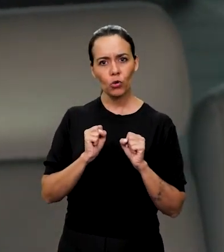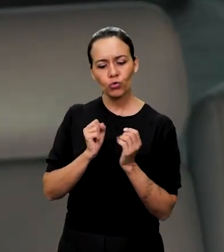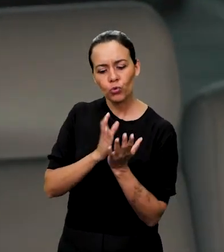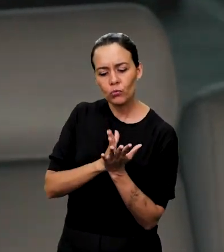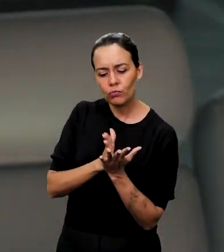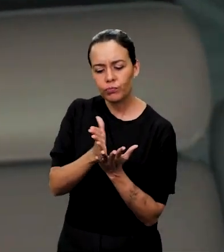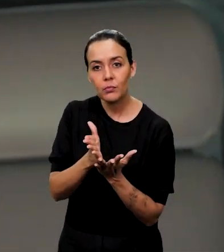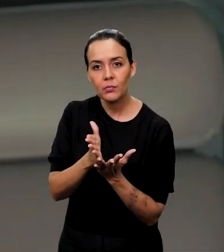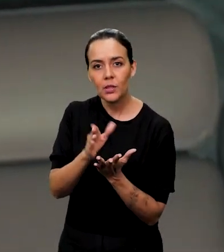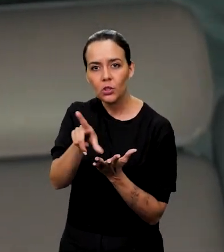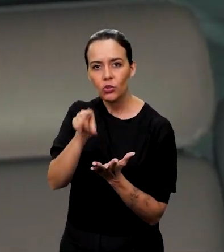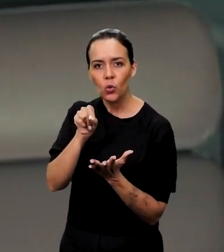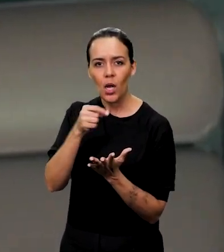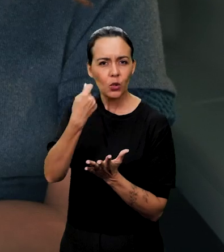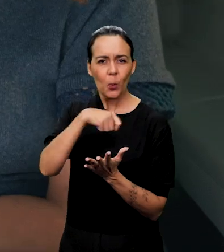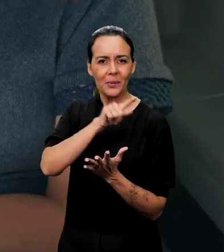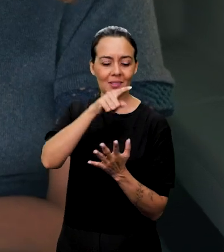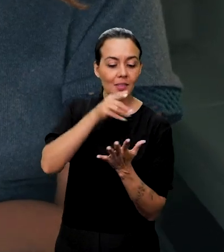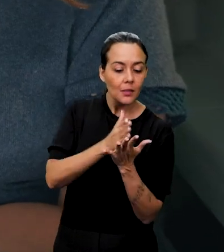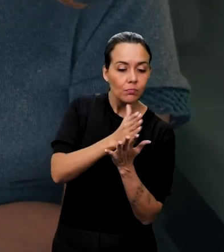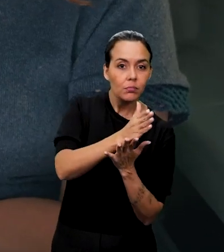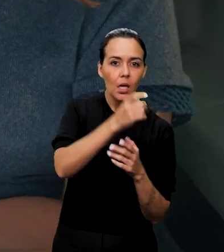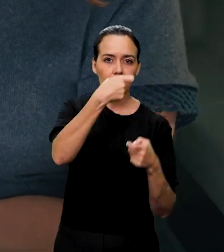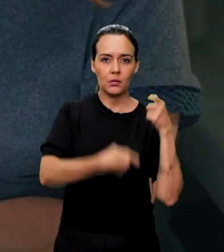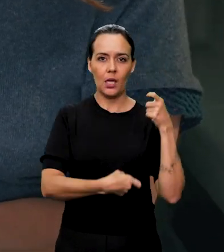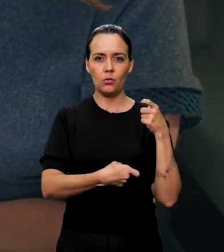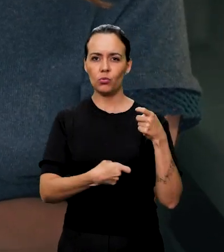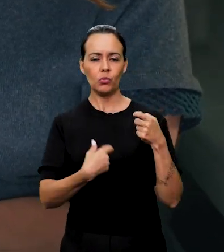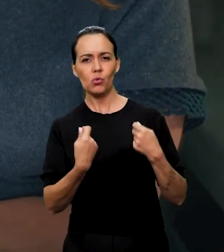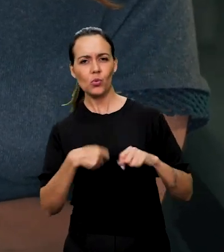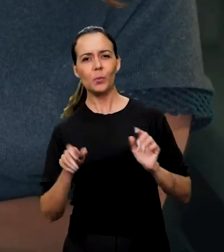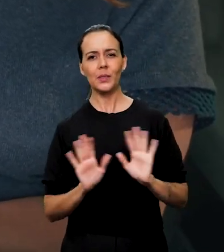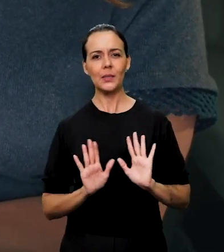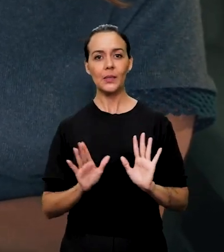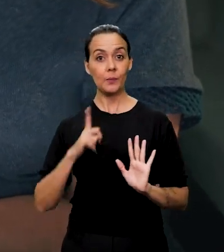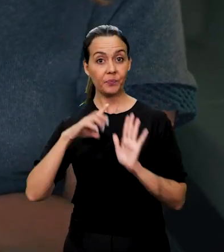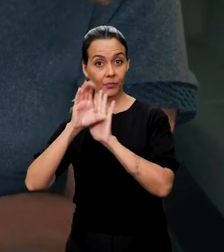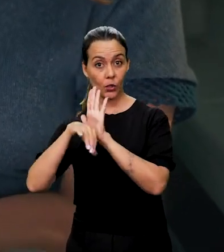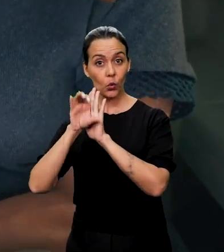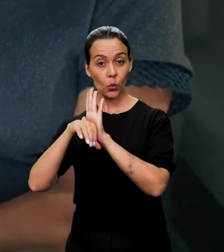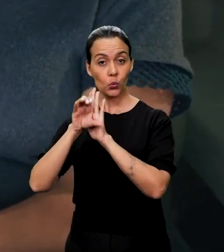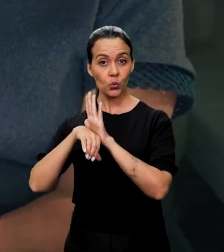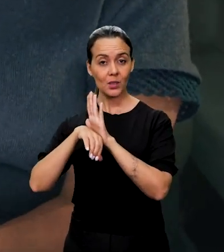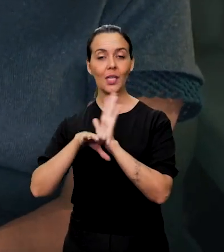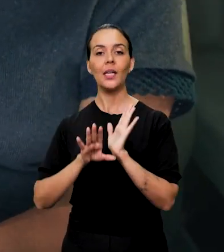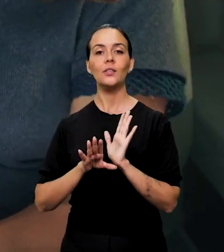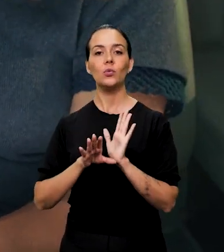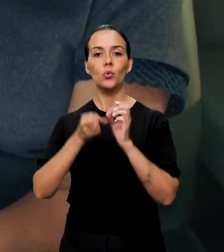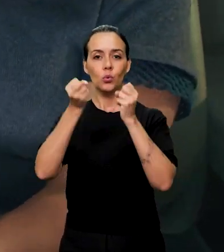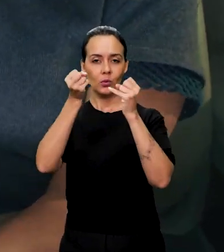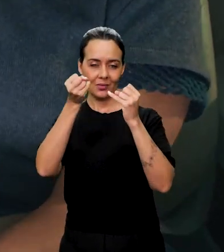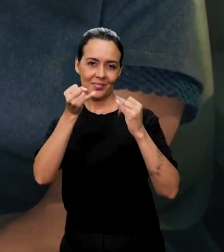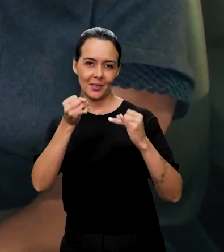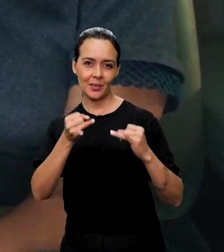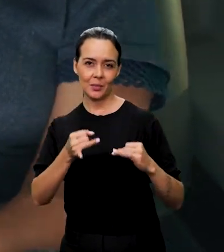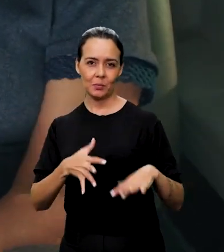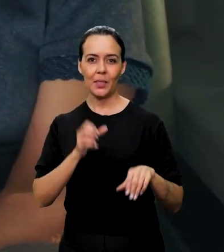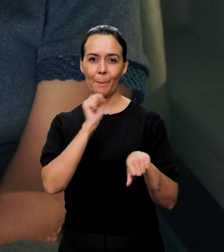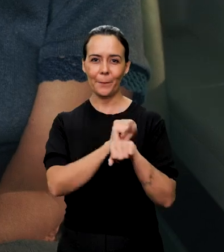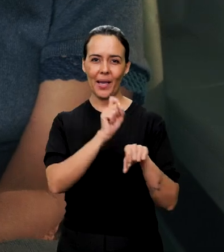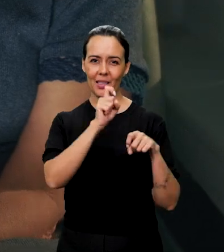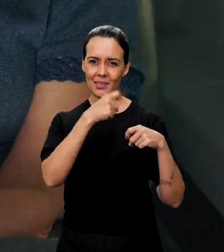o que eu escolha, não necessariamente o sexo. Então ela traz esse conceito da aposentadoria do sexo, que são pessoas que procuram